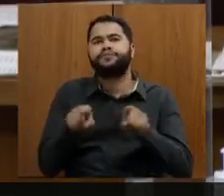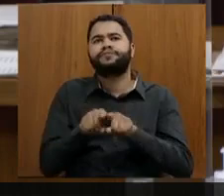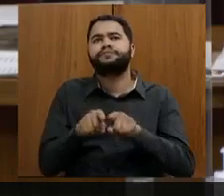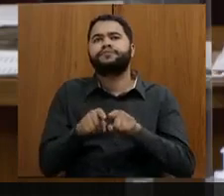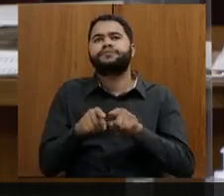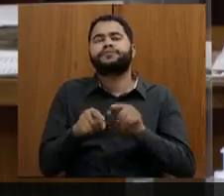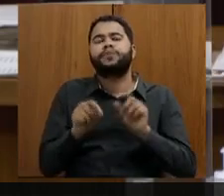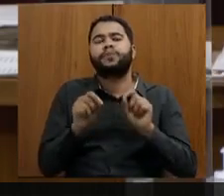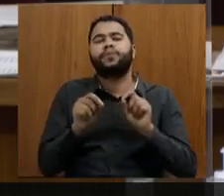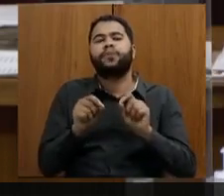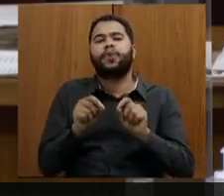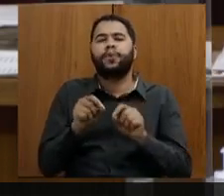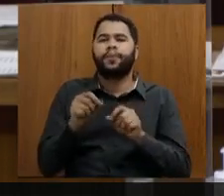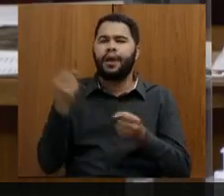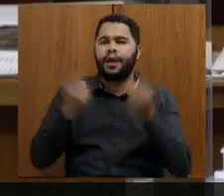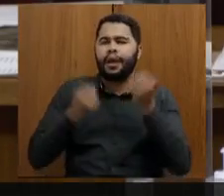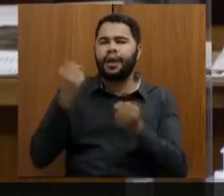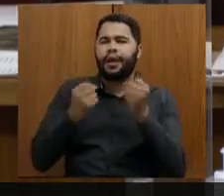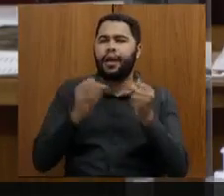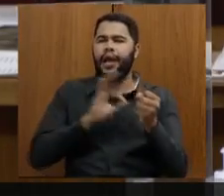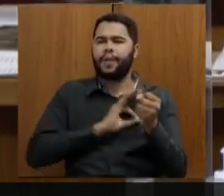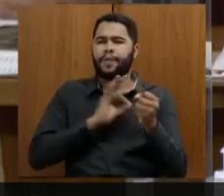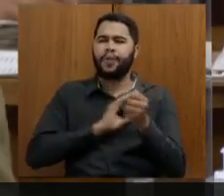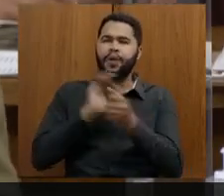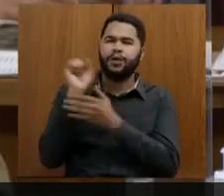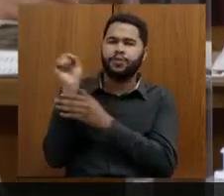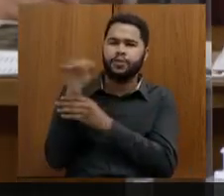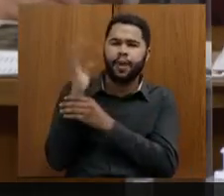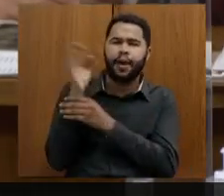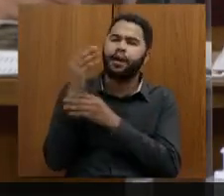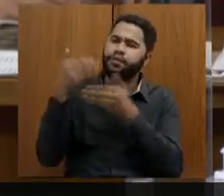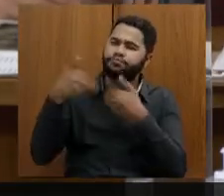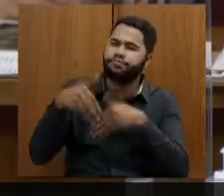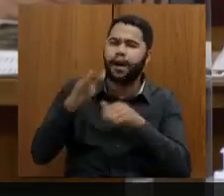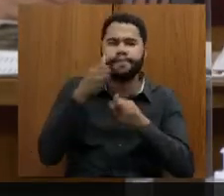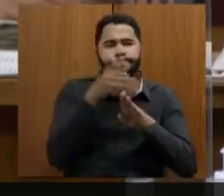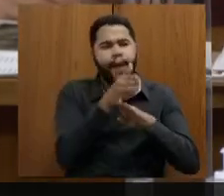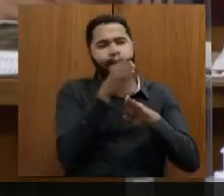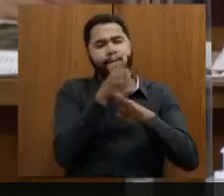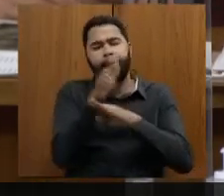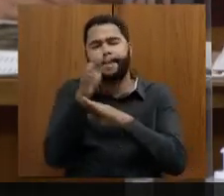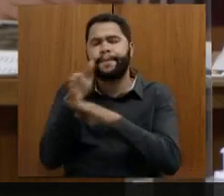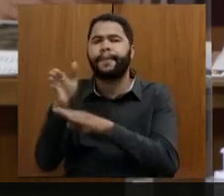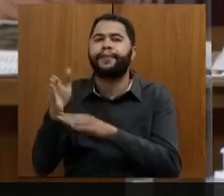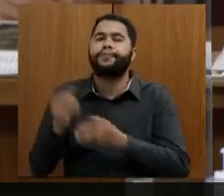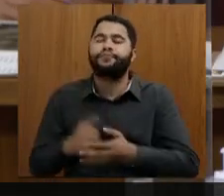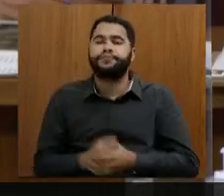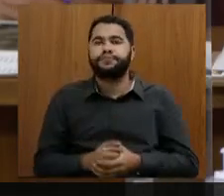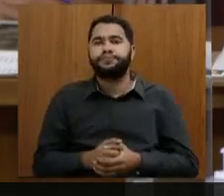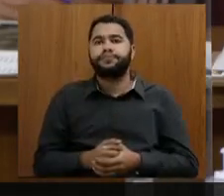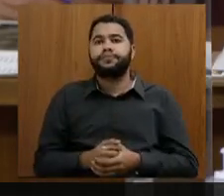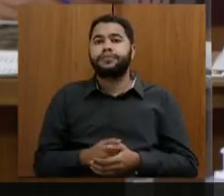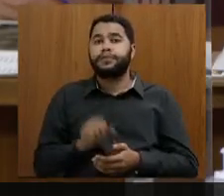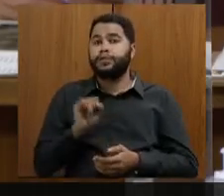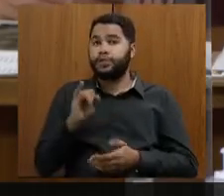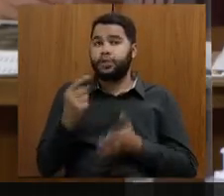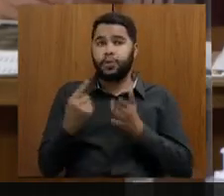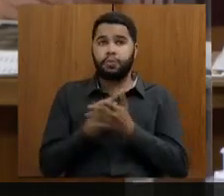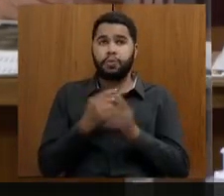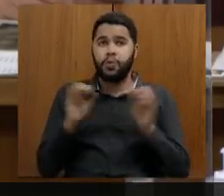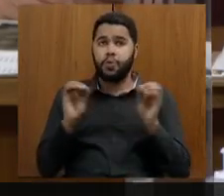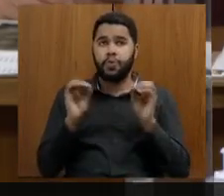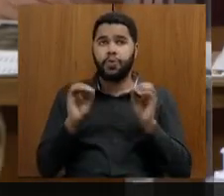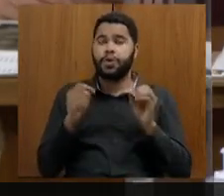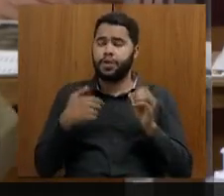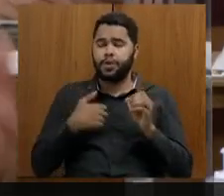levar as viaturas naquele local no senhores indicam que precisam então assim é minha se não tiver mais perguntas